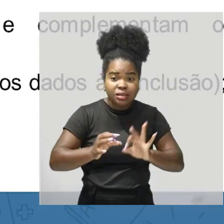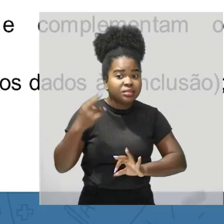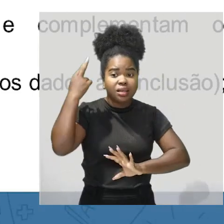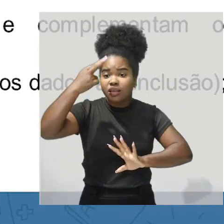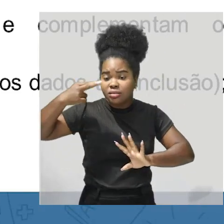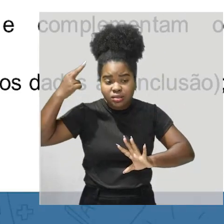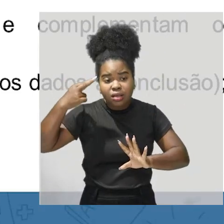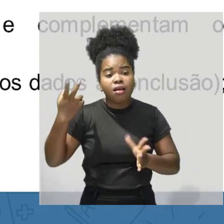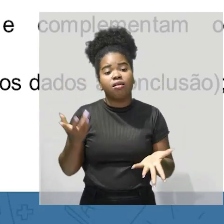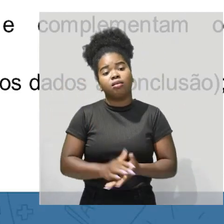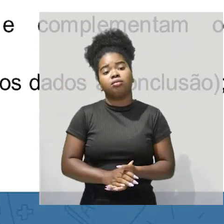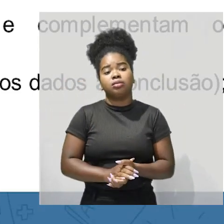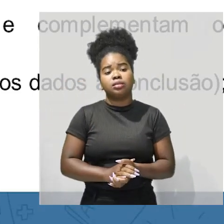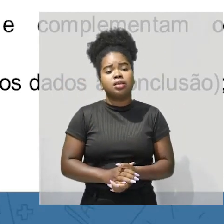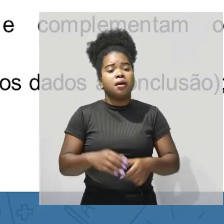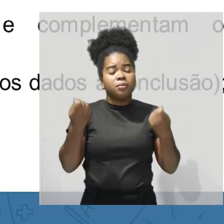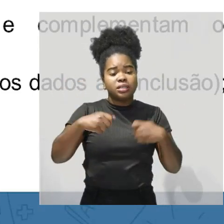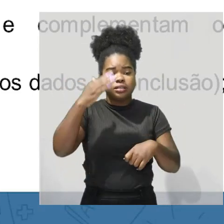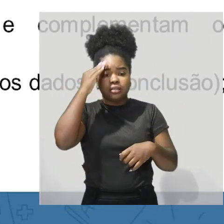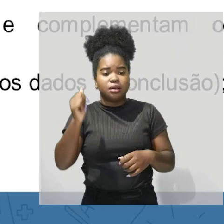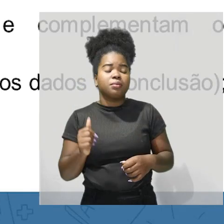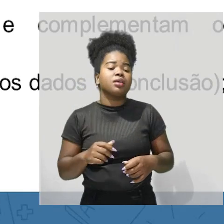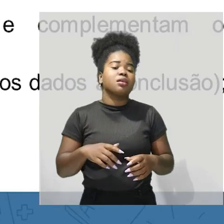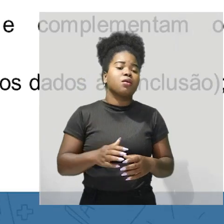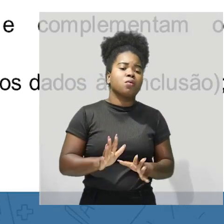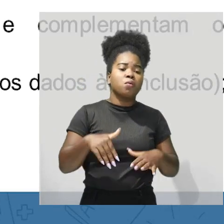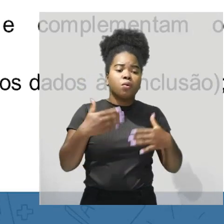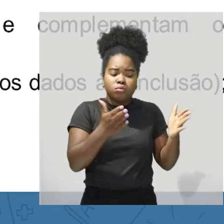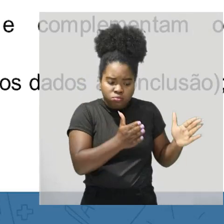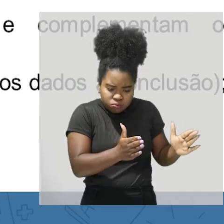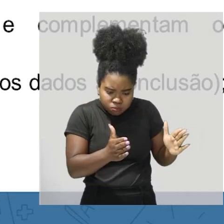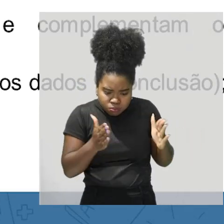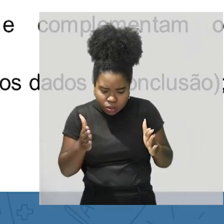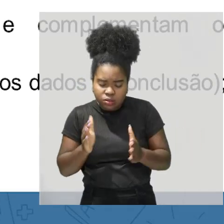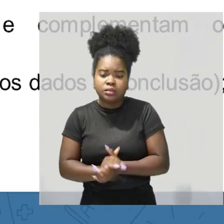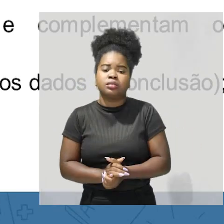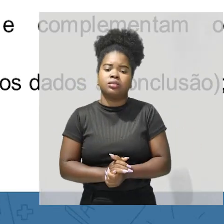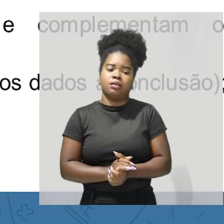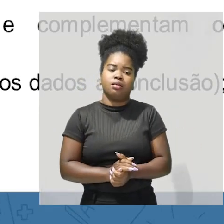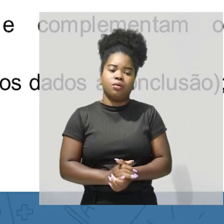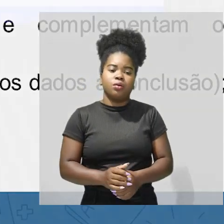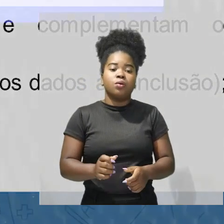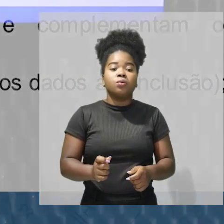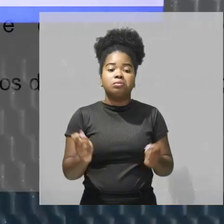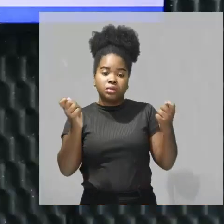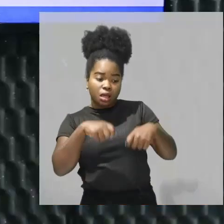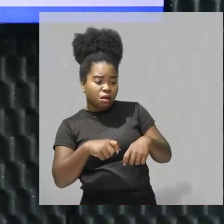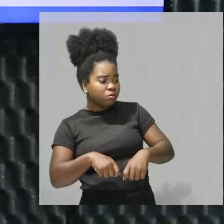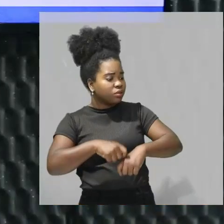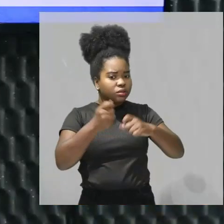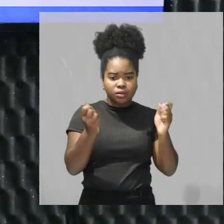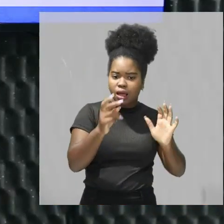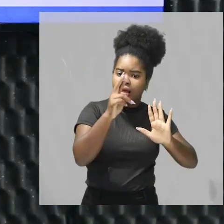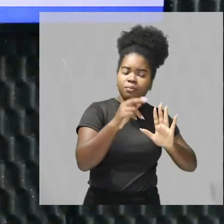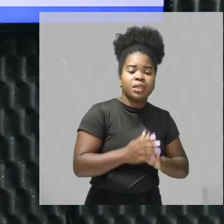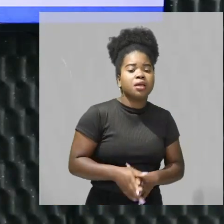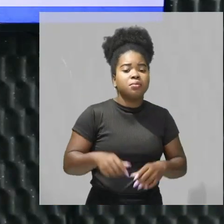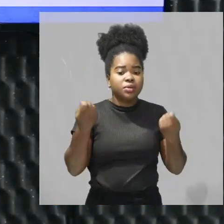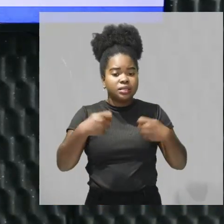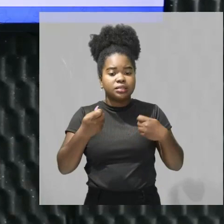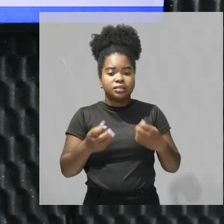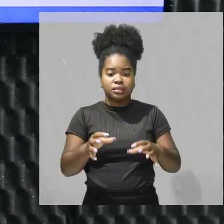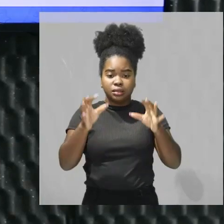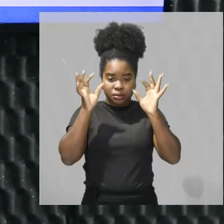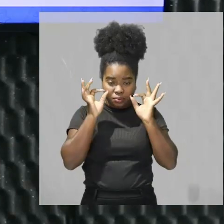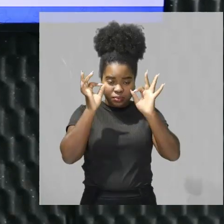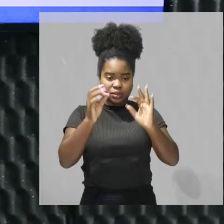as etapas que você deve cumprir, quais são os elementos que não podem ficar de fora da sua redação. Então, para isso, a gente tem aqui